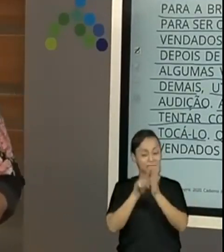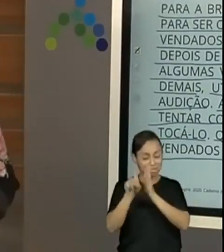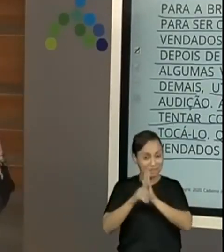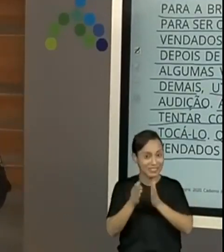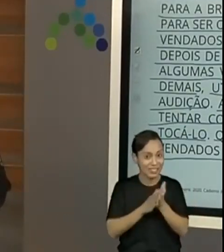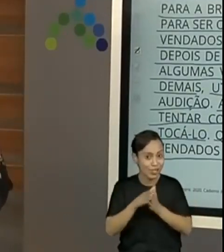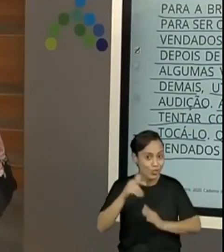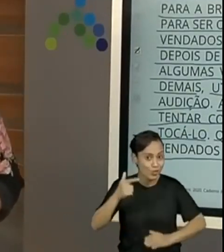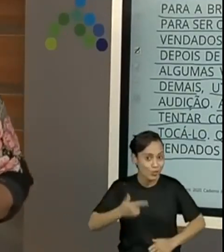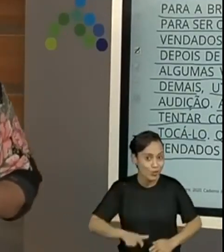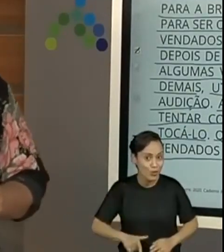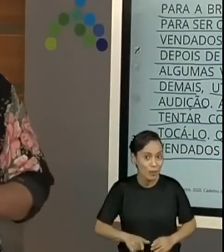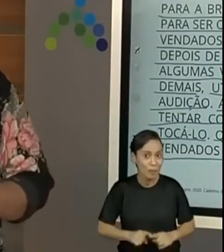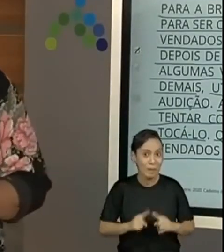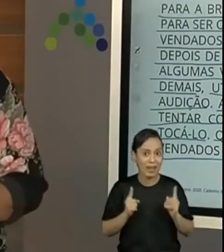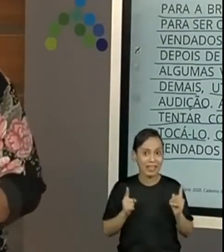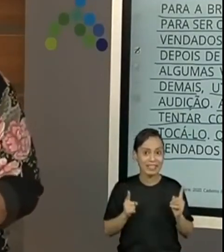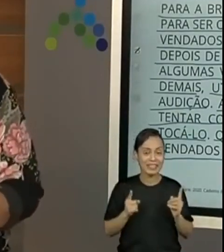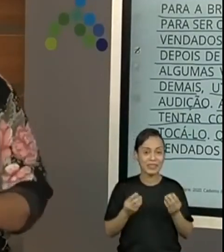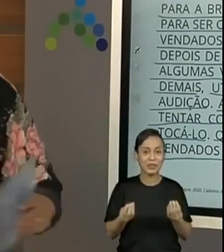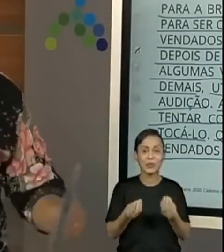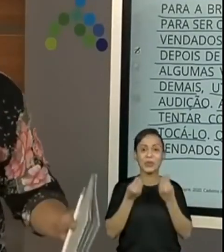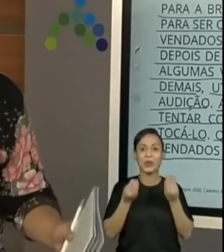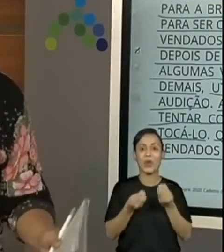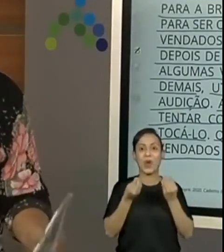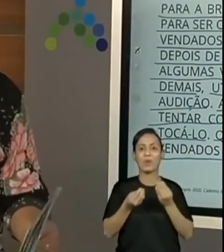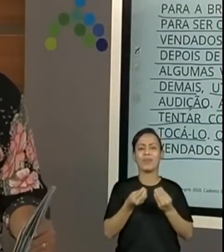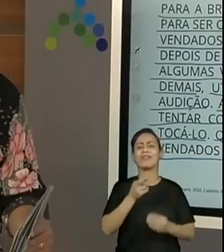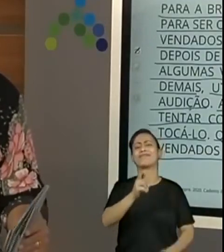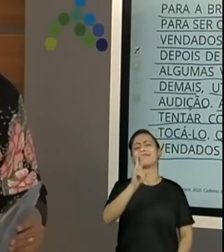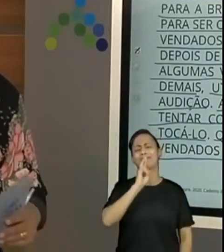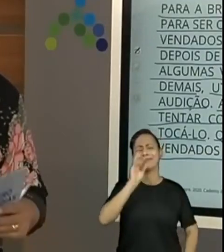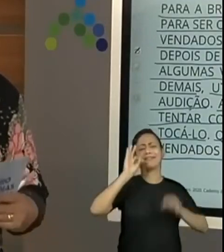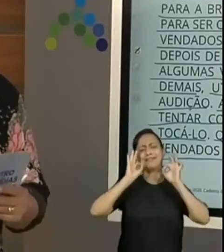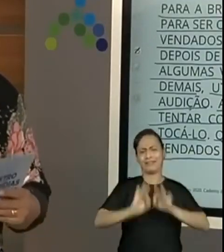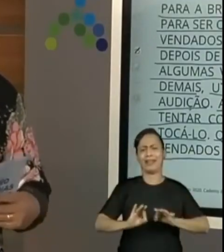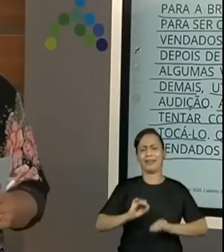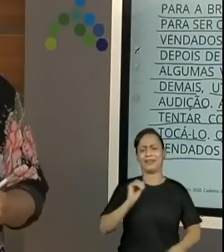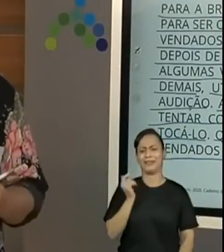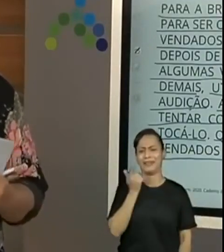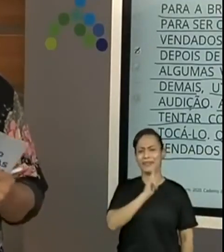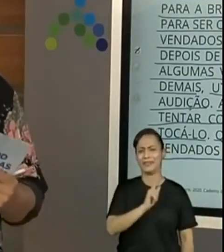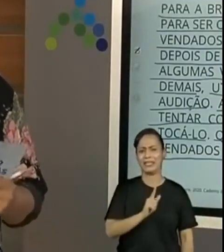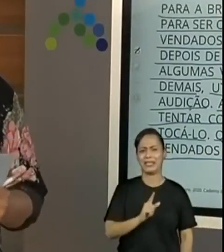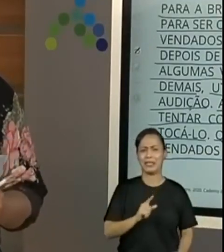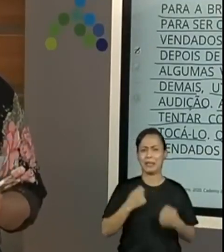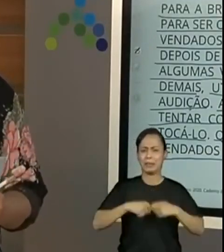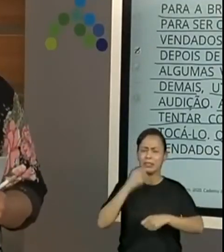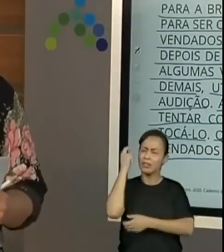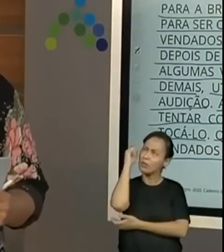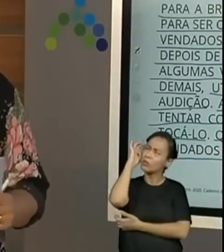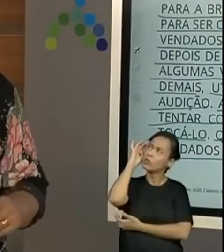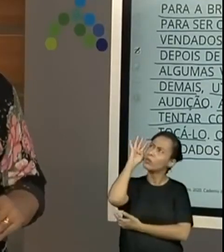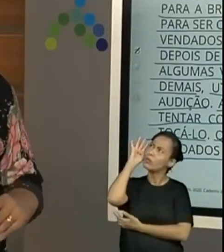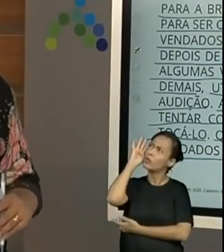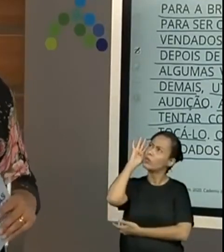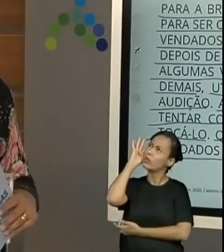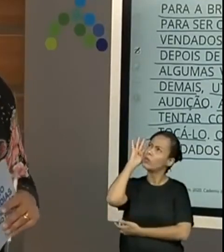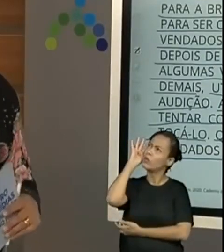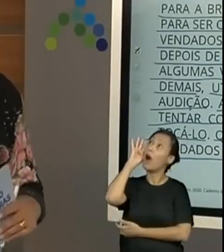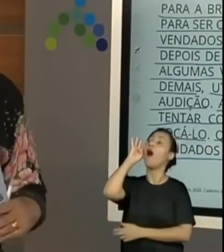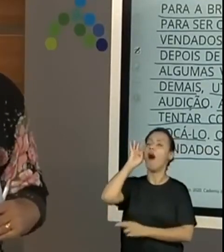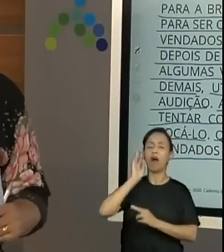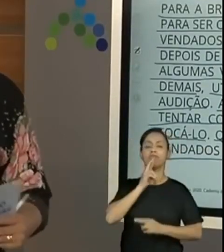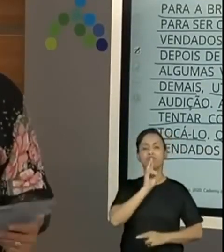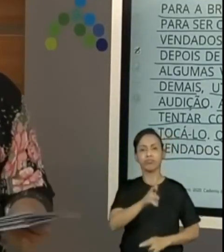perguntas, elas não vão estar ali na cara do texto. Vocês vão ter que acionar aí seus conhecimentos, o que você